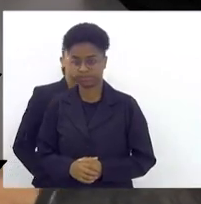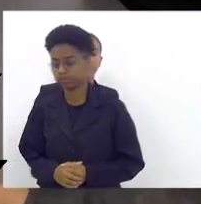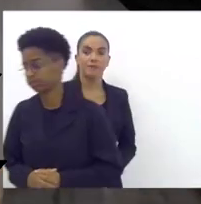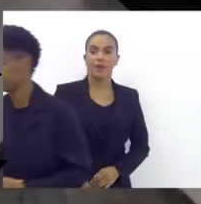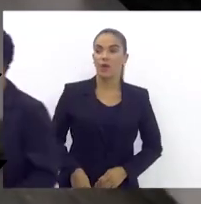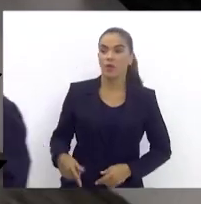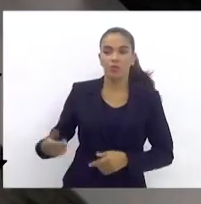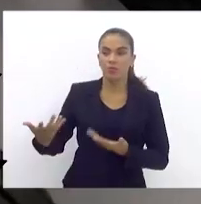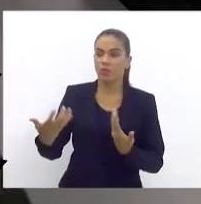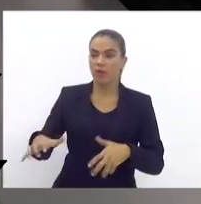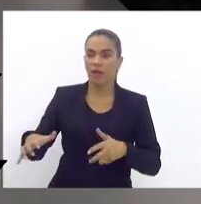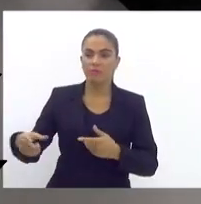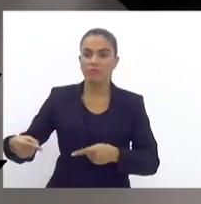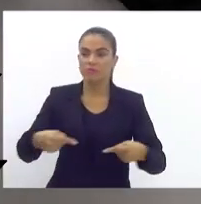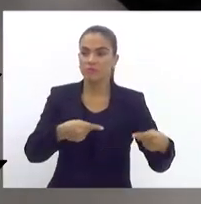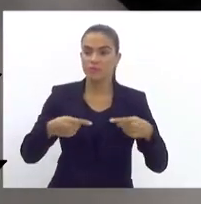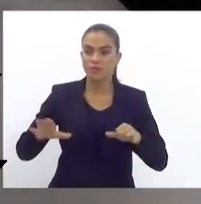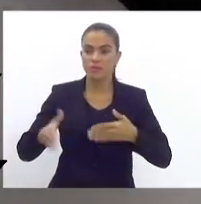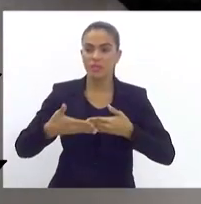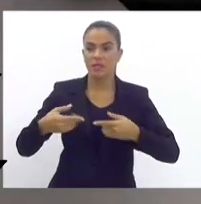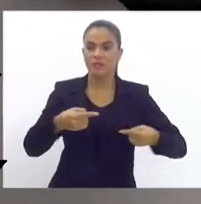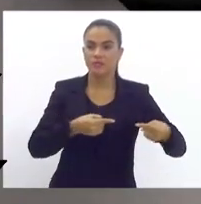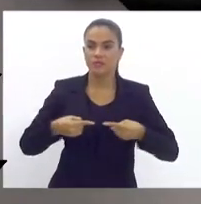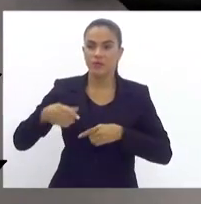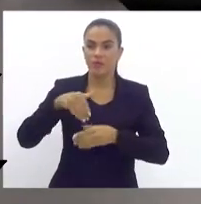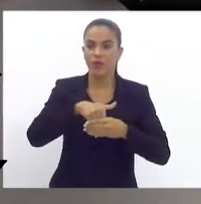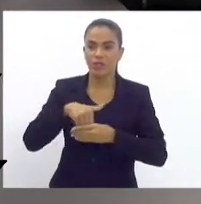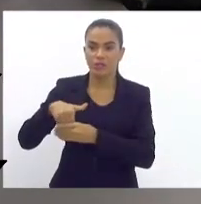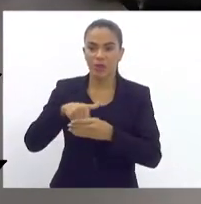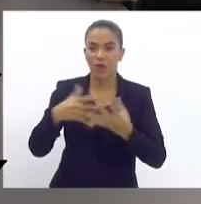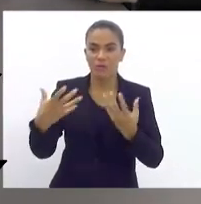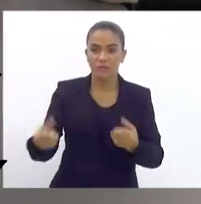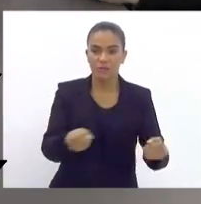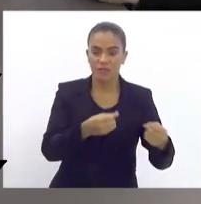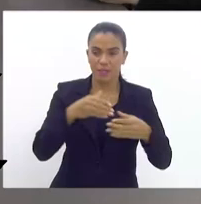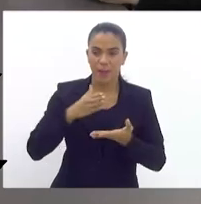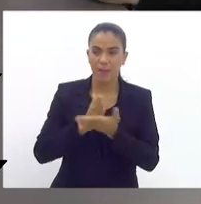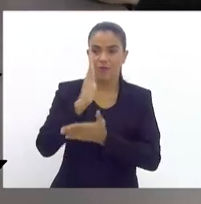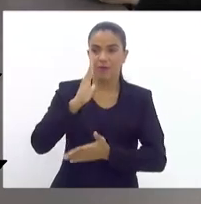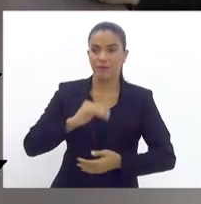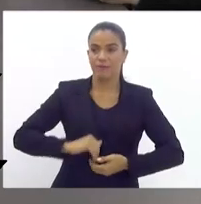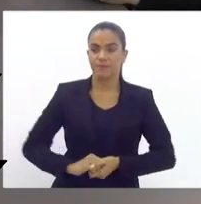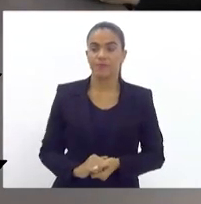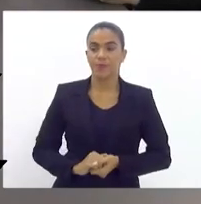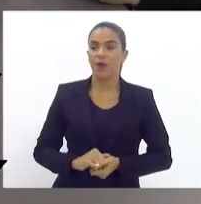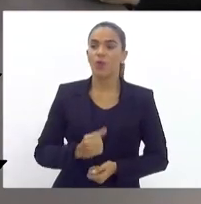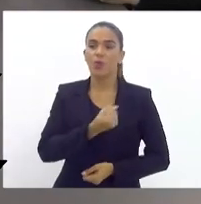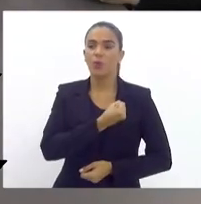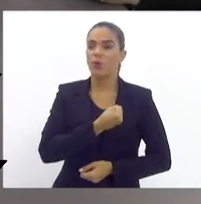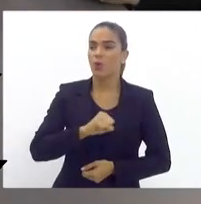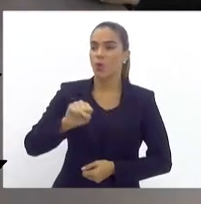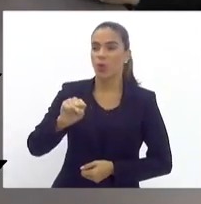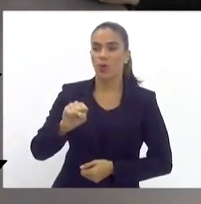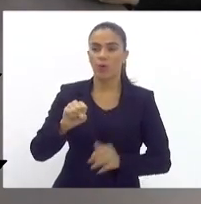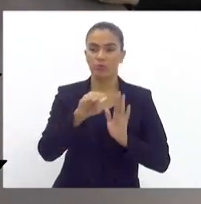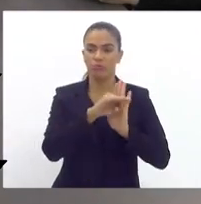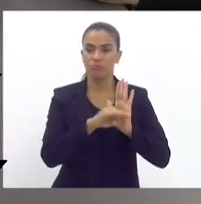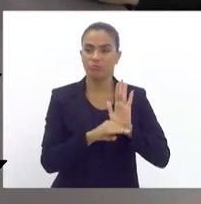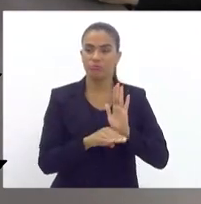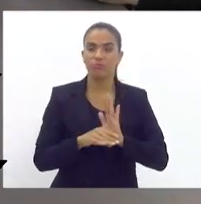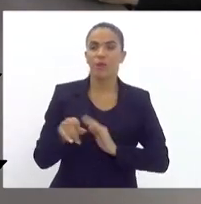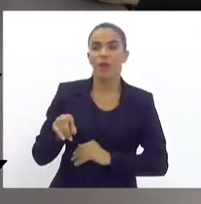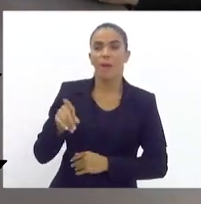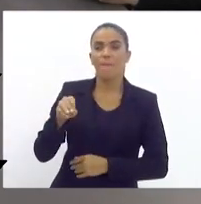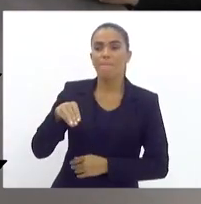Não havendo quem queira discutir, encerrada a discussão. Em votação, senhores que aprovam, permaneça como estão, aprovado. Oito da pauta é o PL 28719, de autoria do deputado